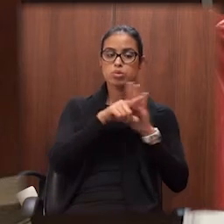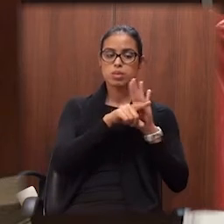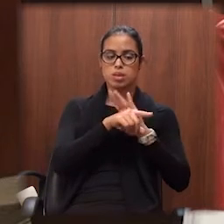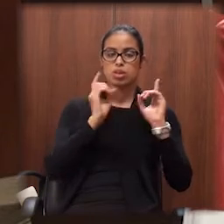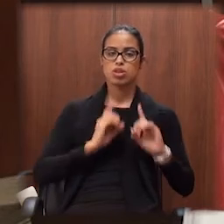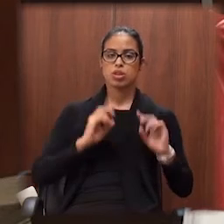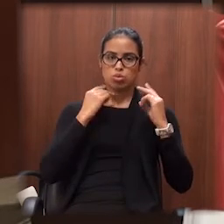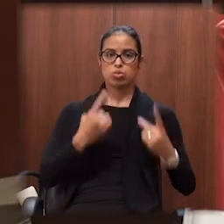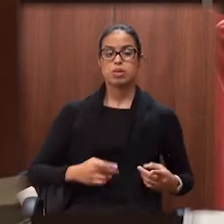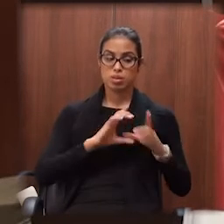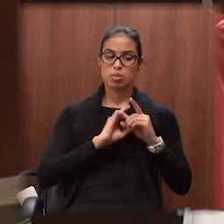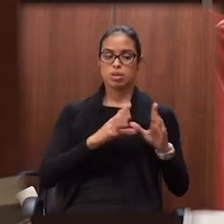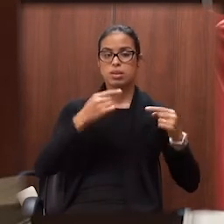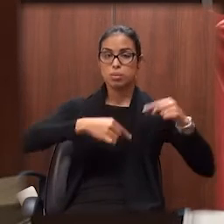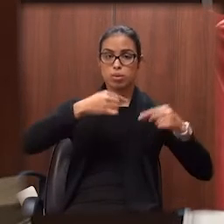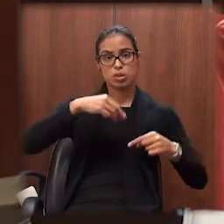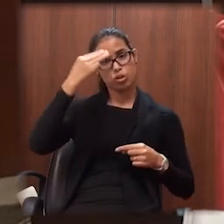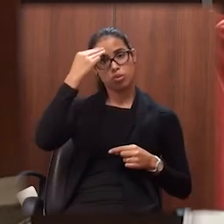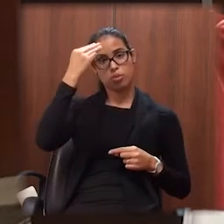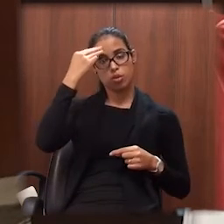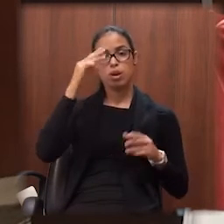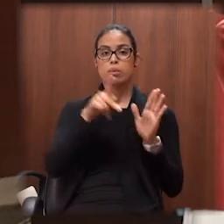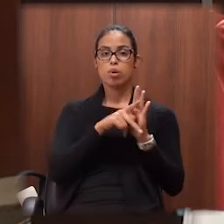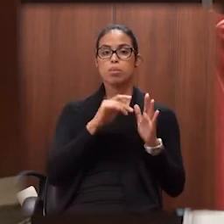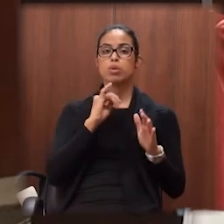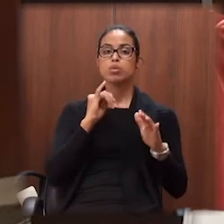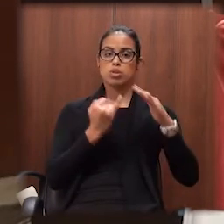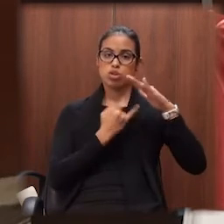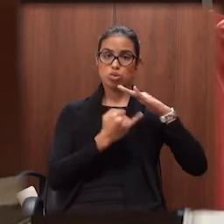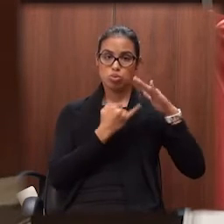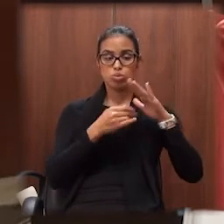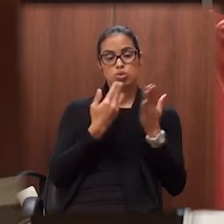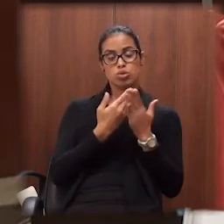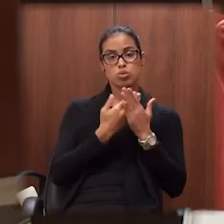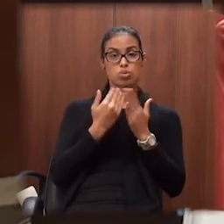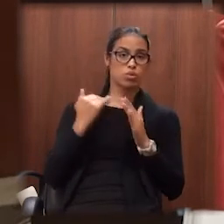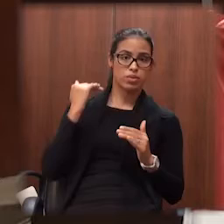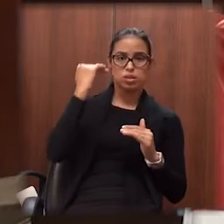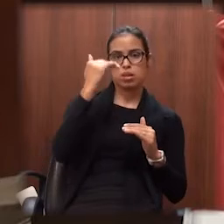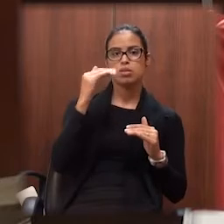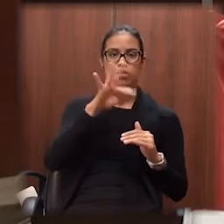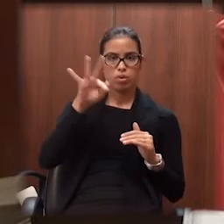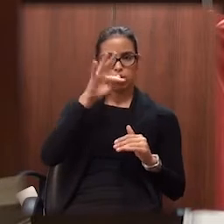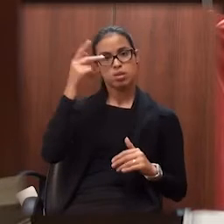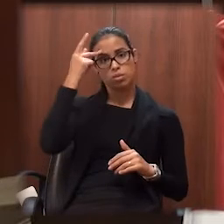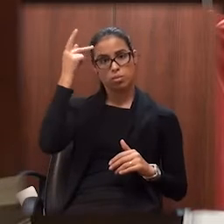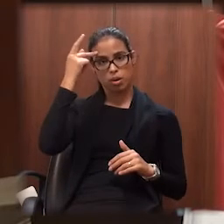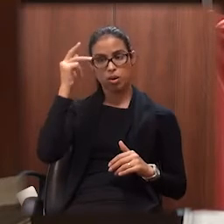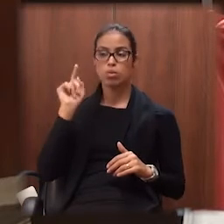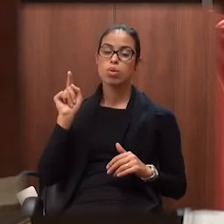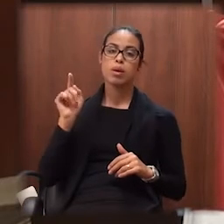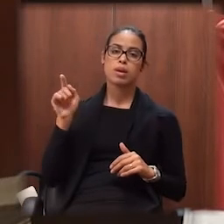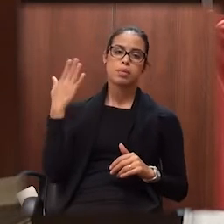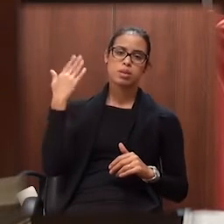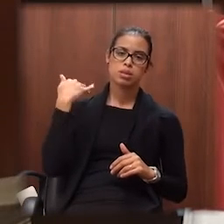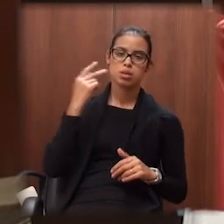Humanos, Democracia Política e Memória do Instituto de Estudos Avançados da Universidade de São Paulo, foi presidente